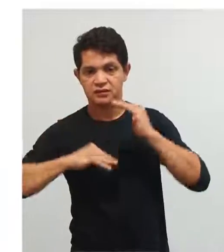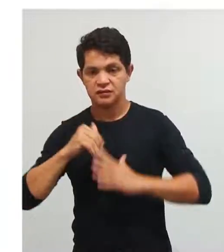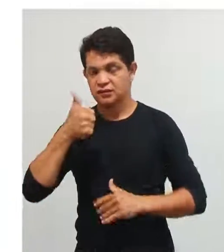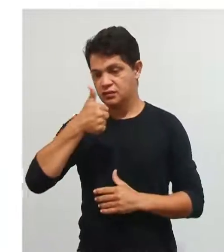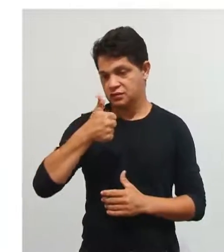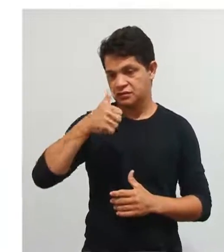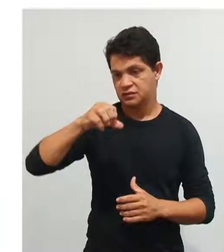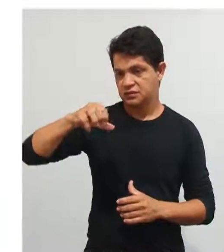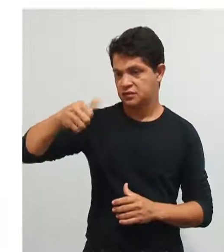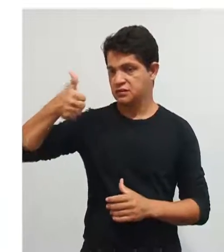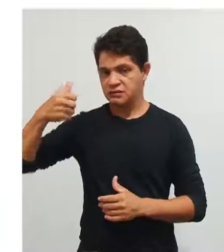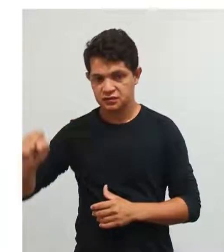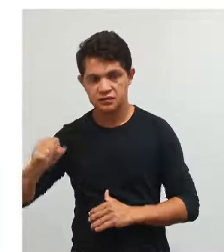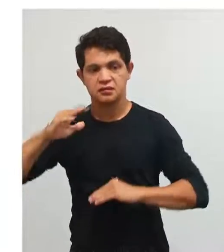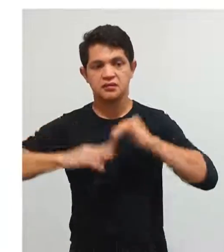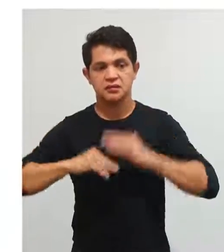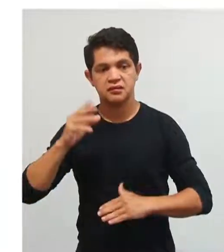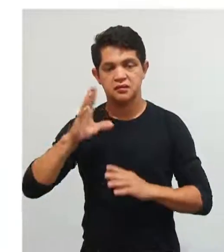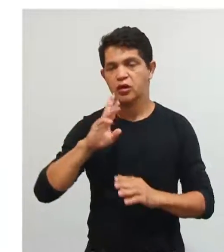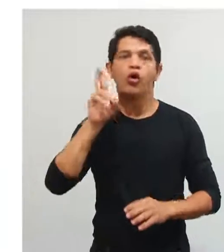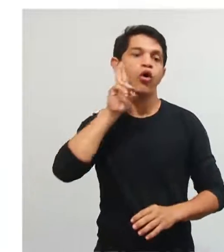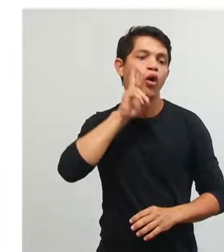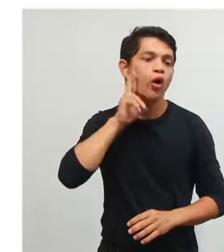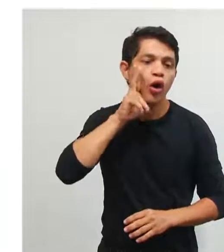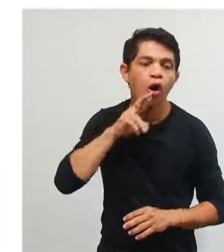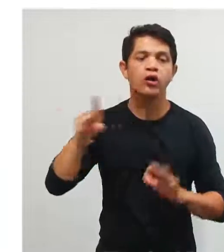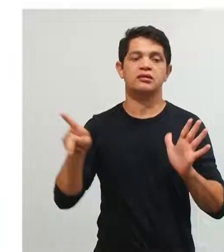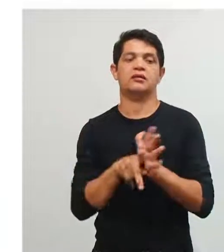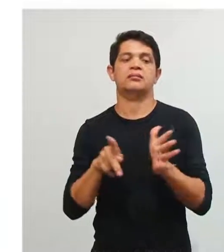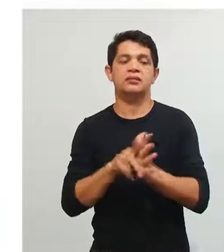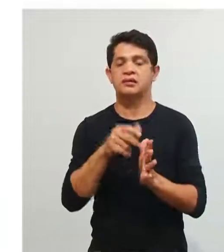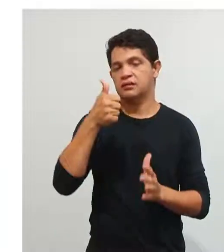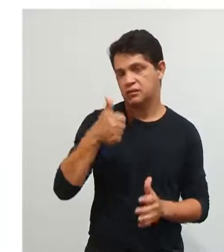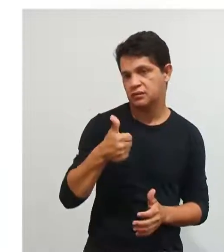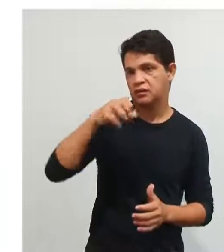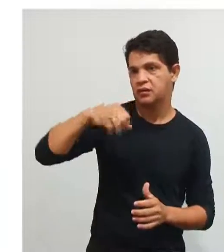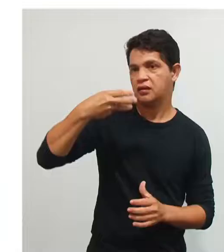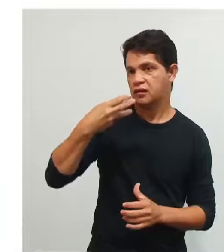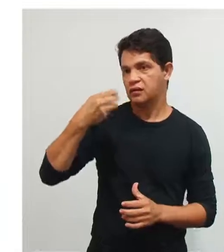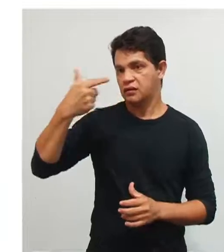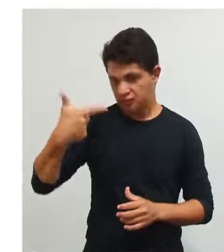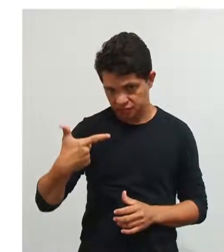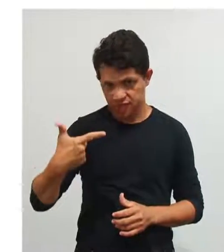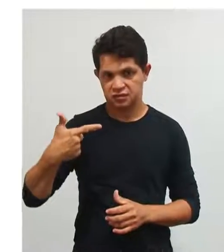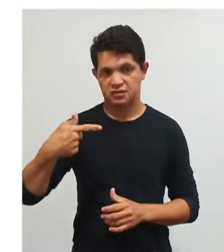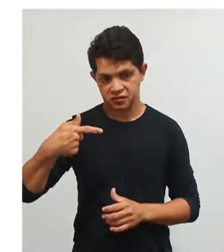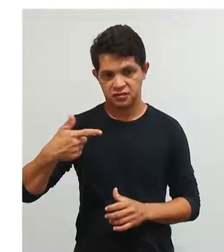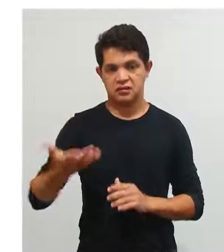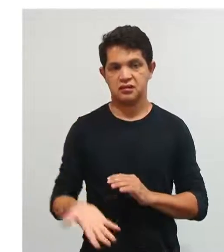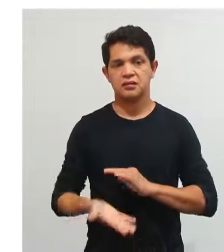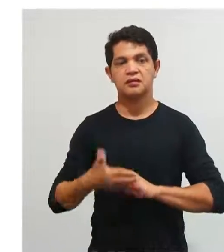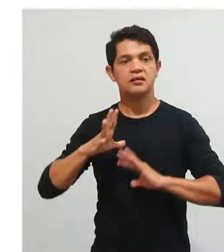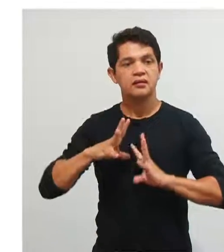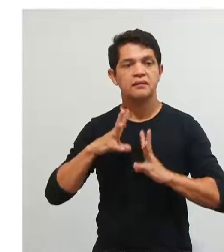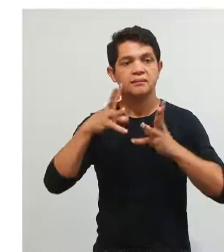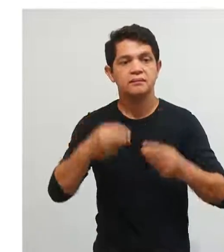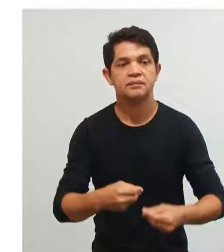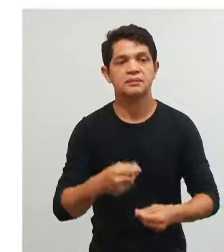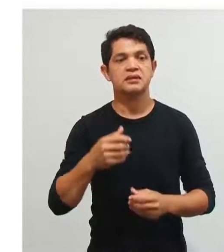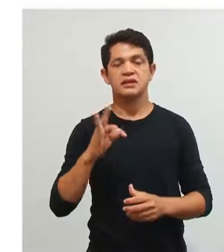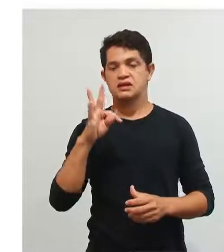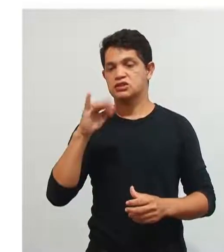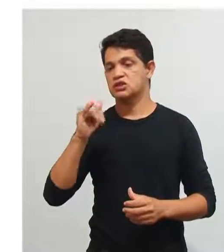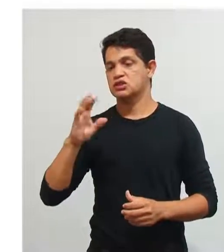sucesso, Carinhoso. Faleceu em 73, vítima de um infarto. Tico Tico no